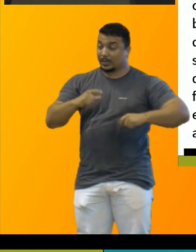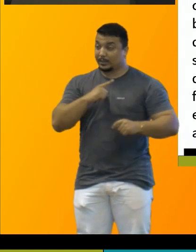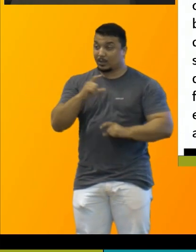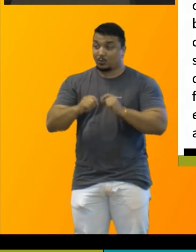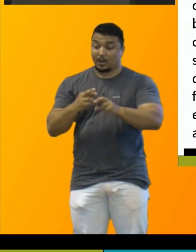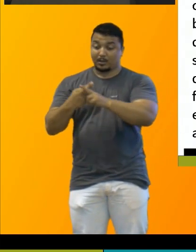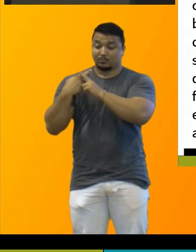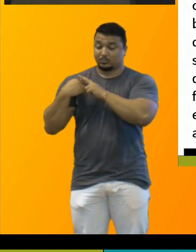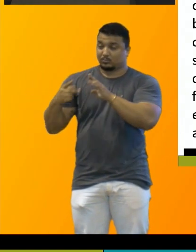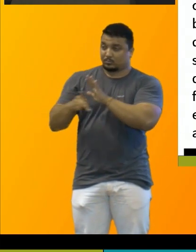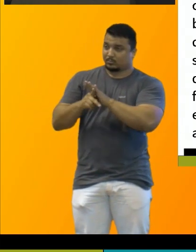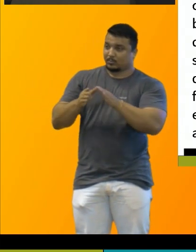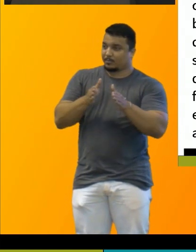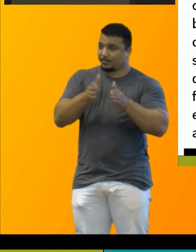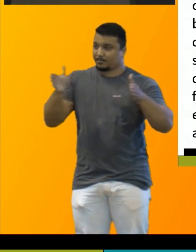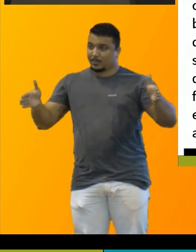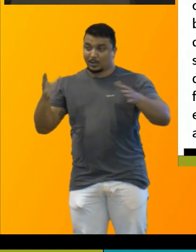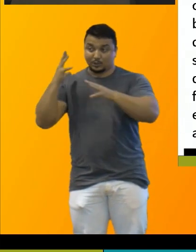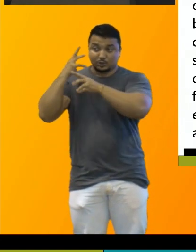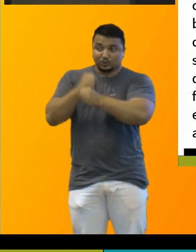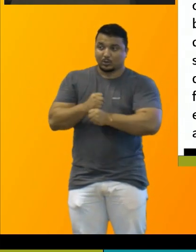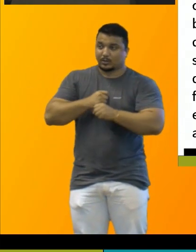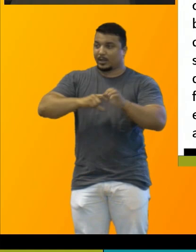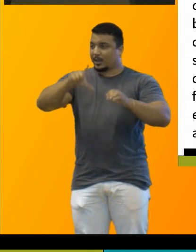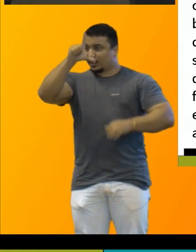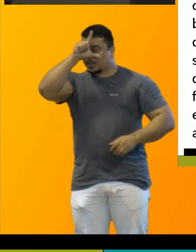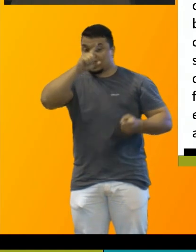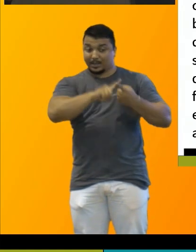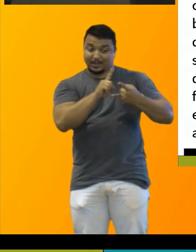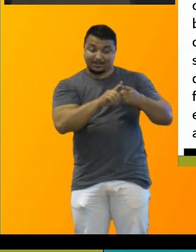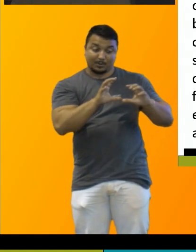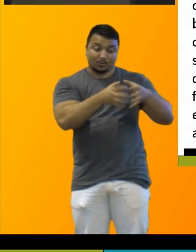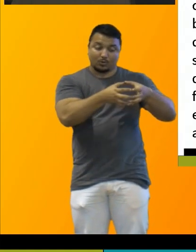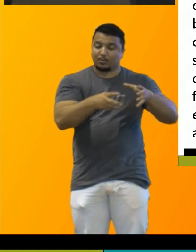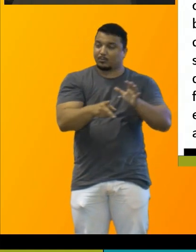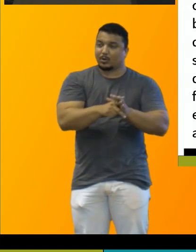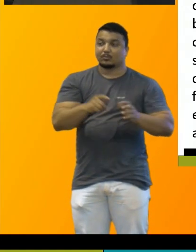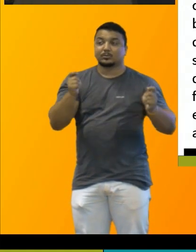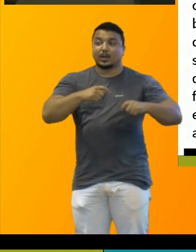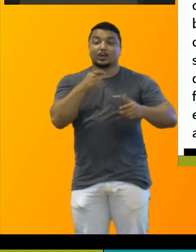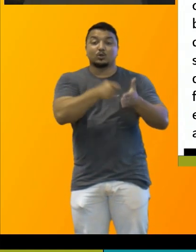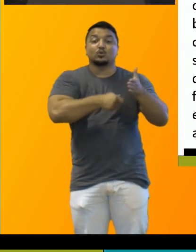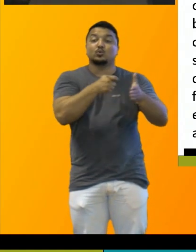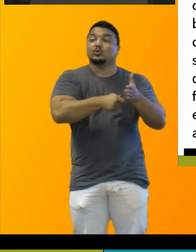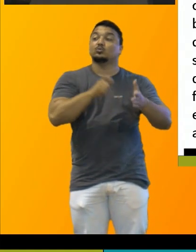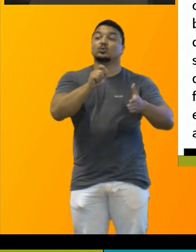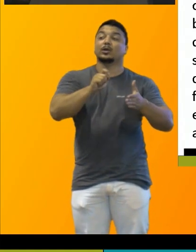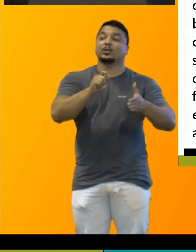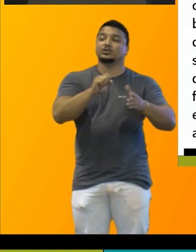papel histórico de certas lideranças e a importância, você pode ler para mim, de lutas